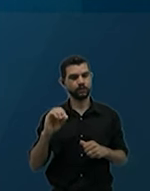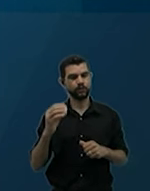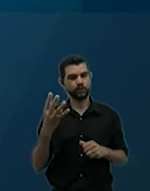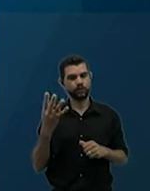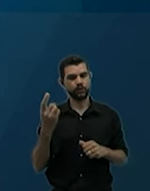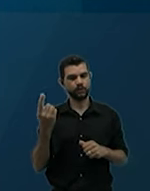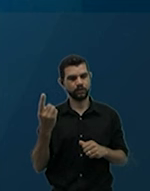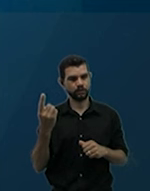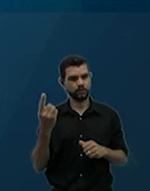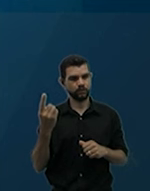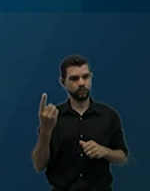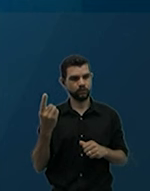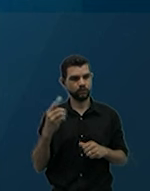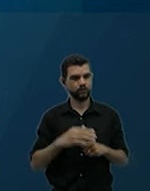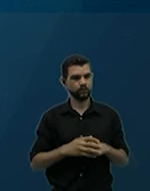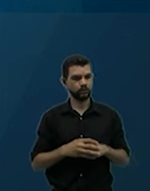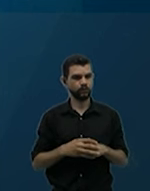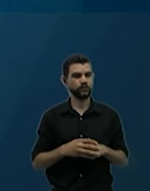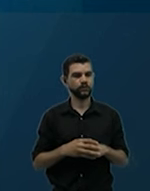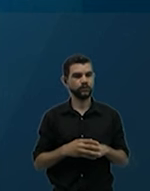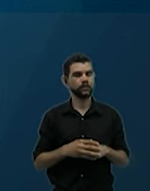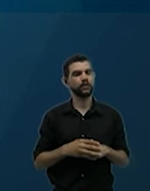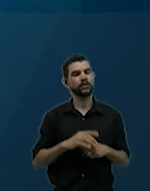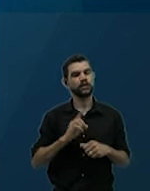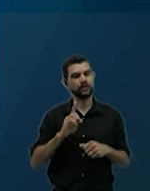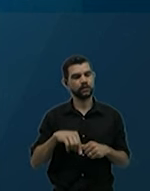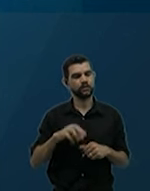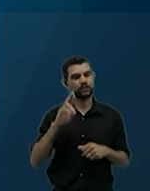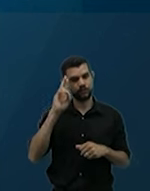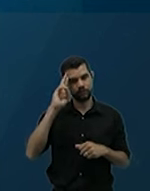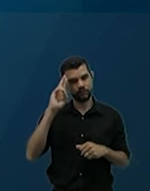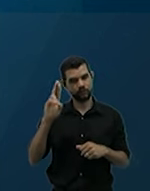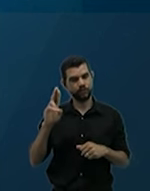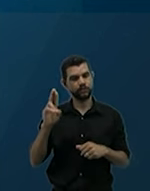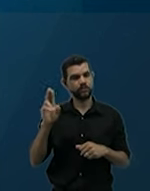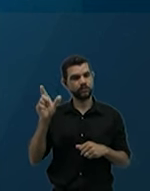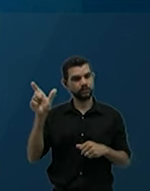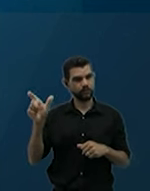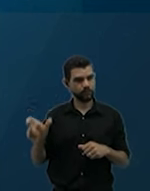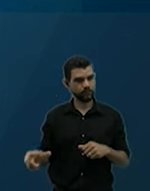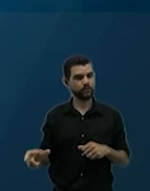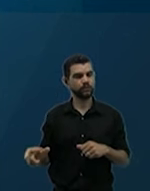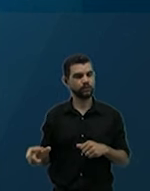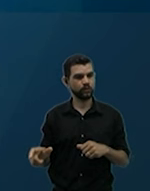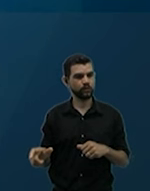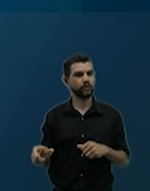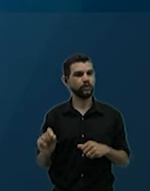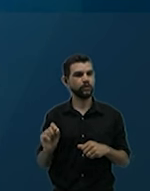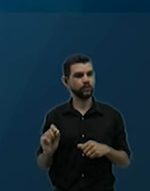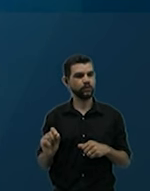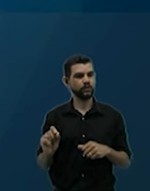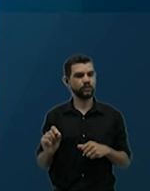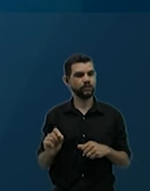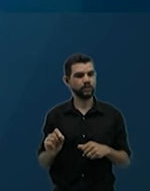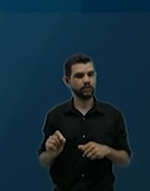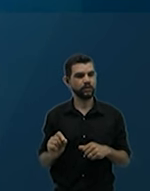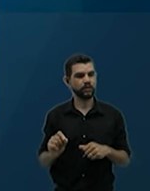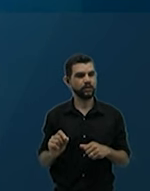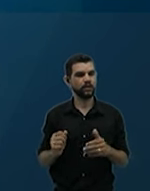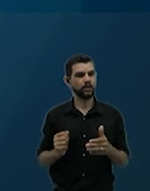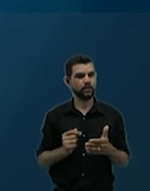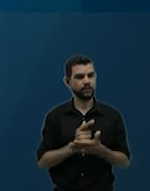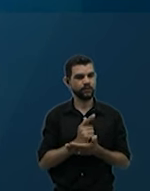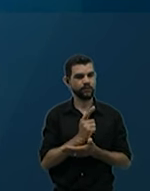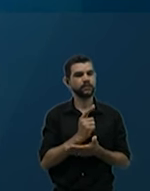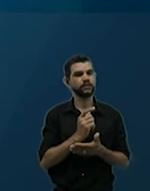responsabilidade do arrematante pelos débitos tributários anteriores à arrematação incidentes sobre o imóvel,